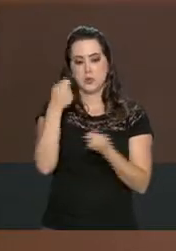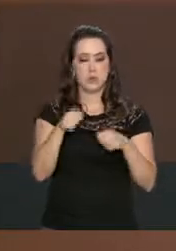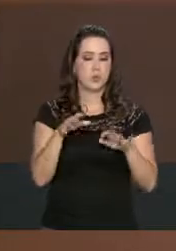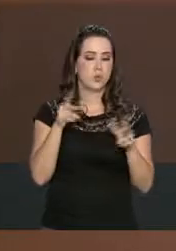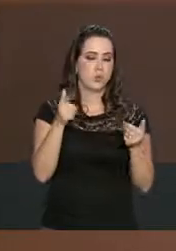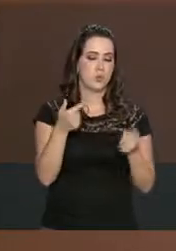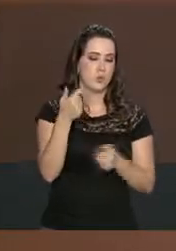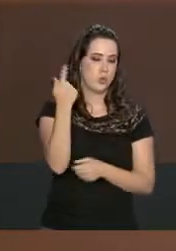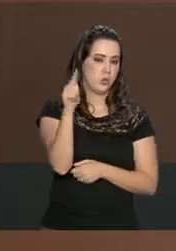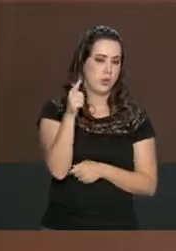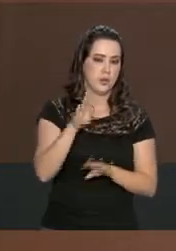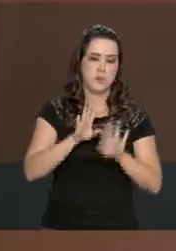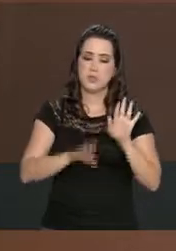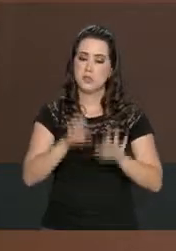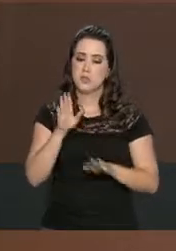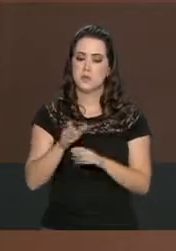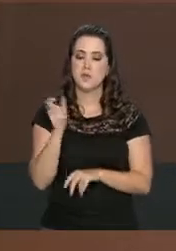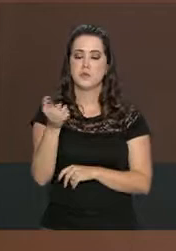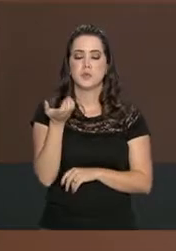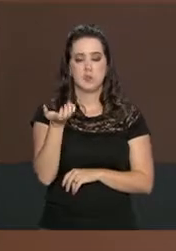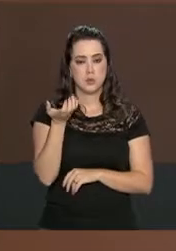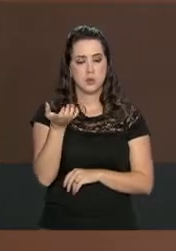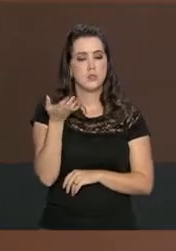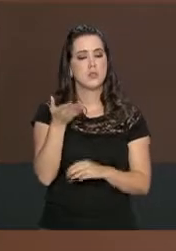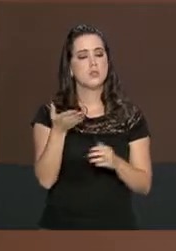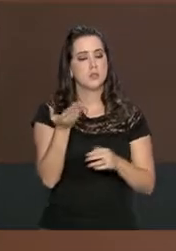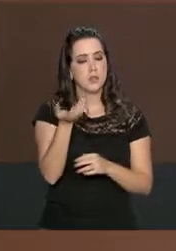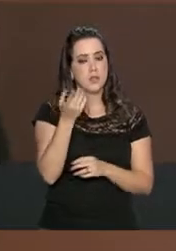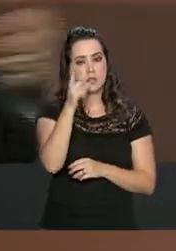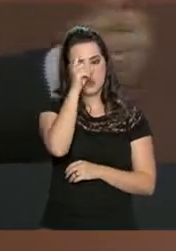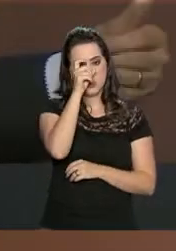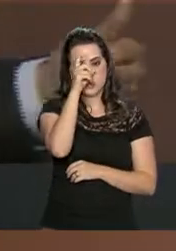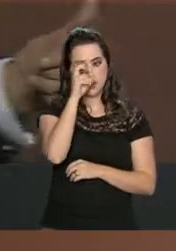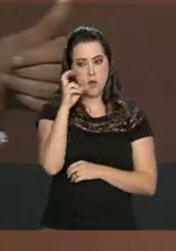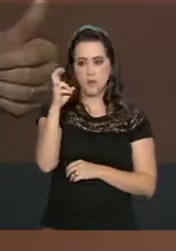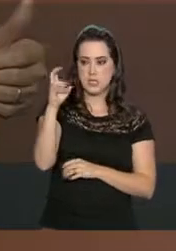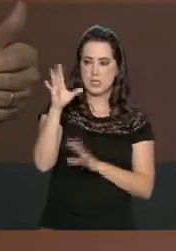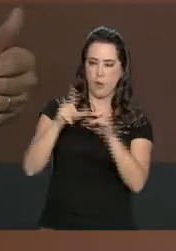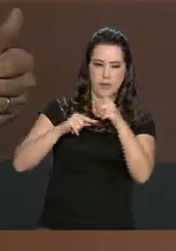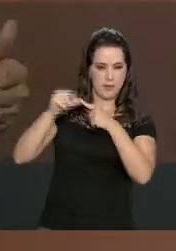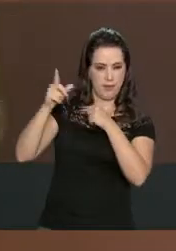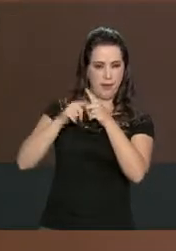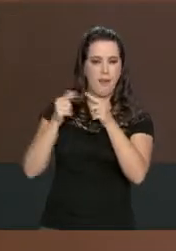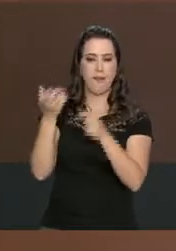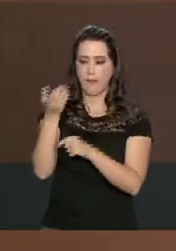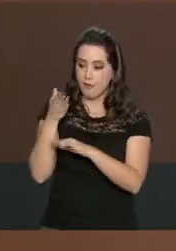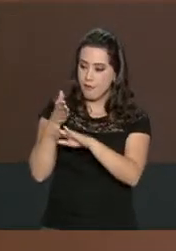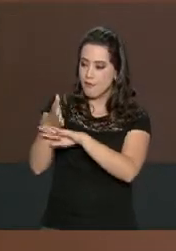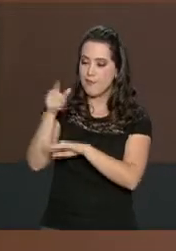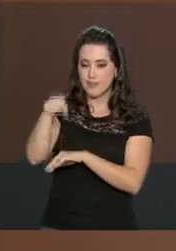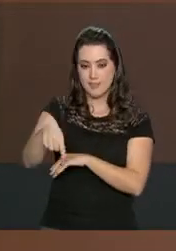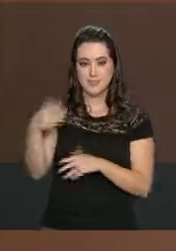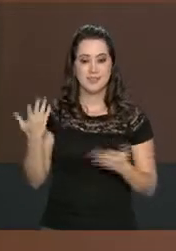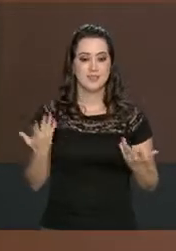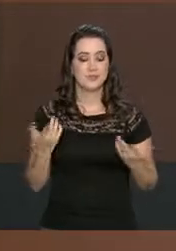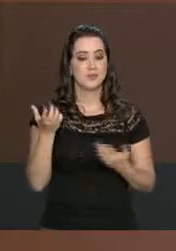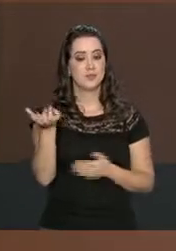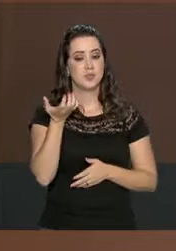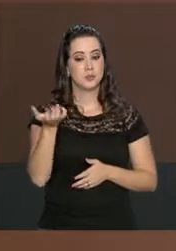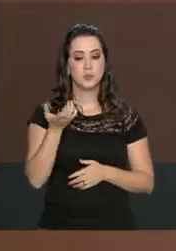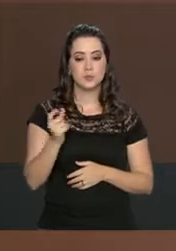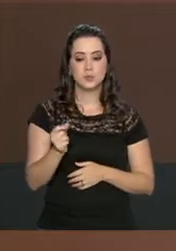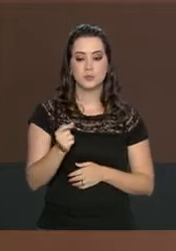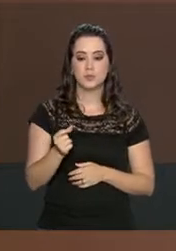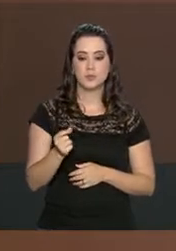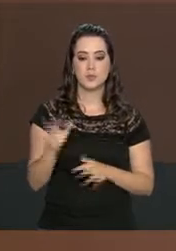lá em Goiânia, que muita gente vai querer um hospital 5 estrelas e vai querer vir para cá, não é, Iris? Então eu quero,